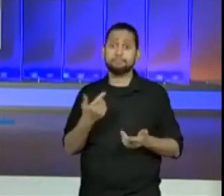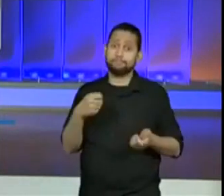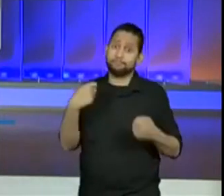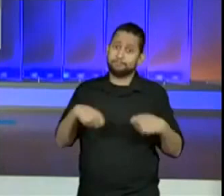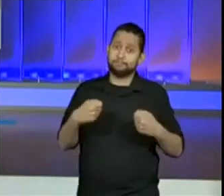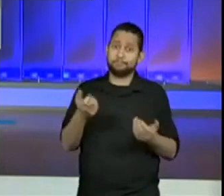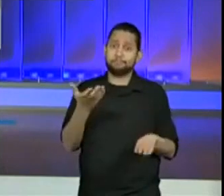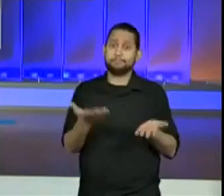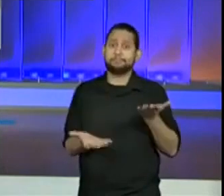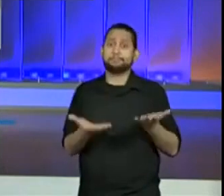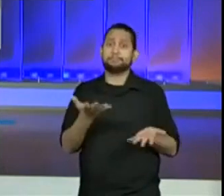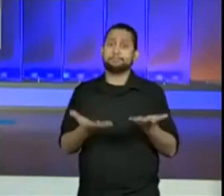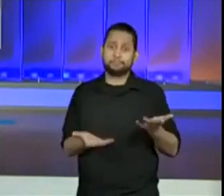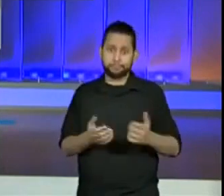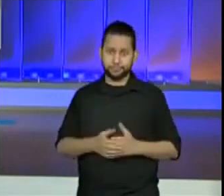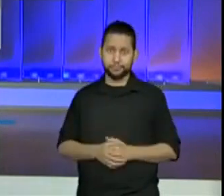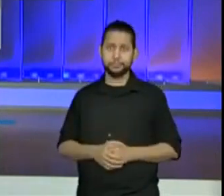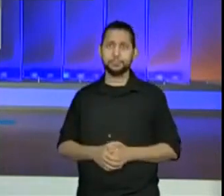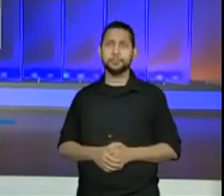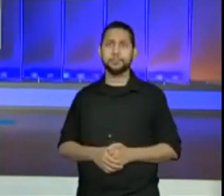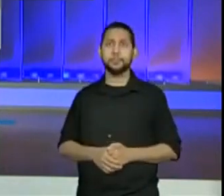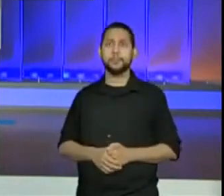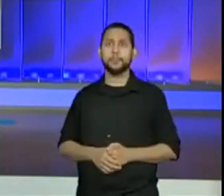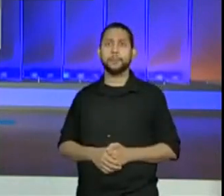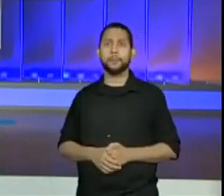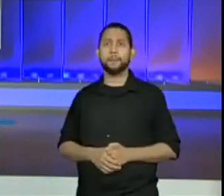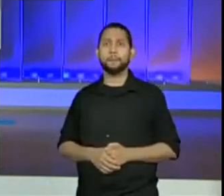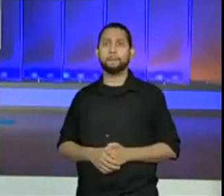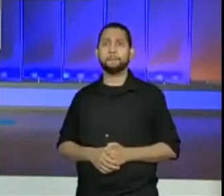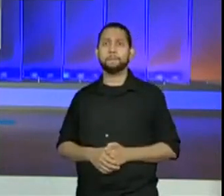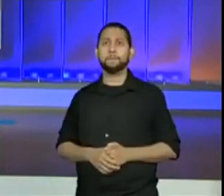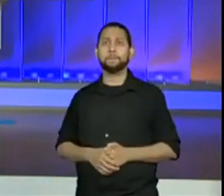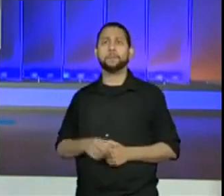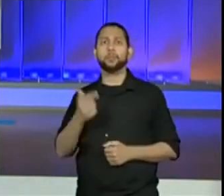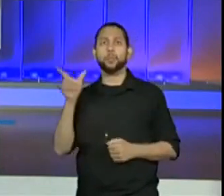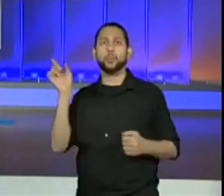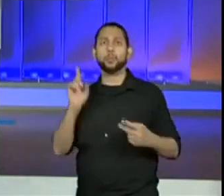É um dos motivos da degradação das matas ciliares.